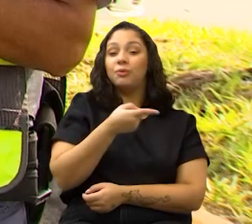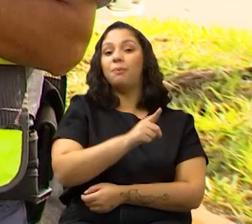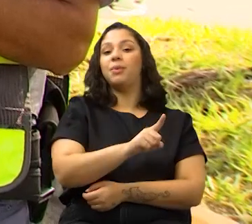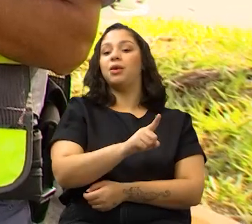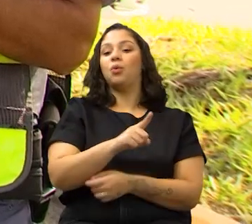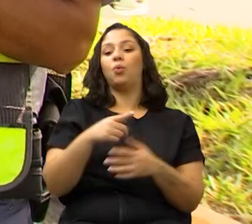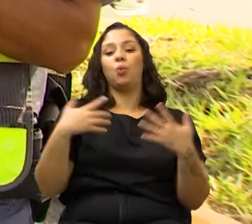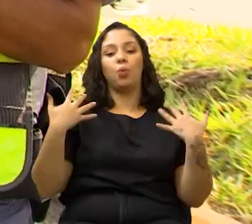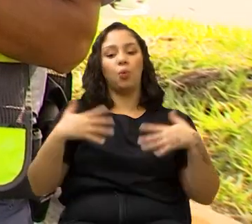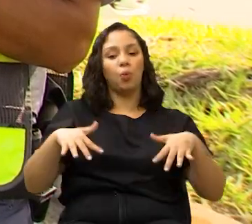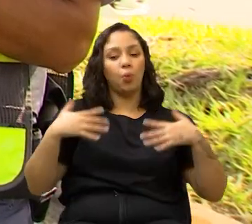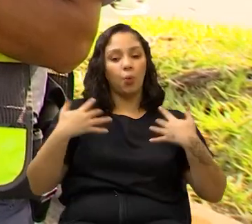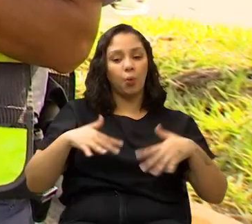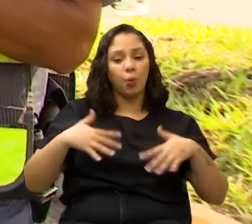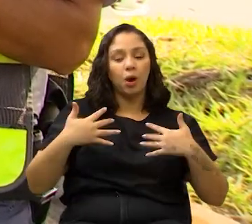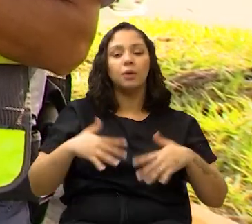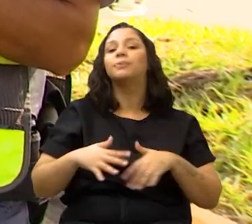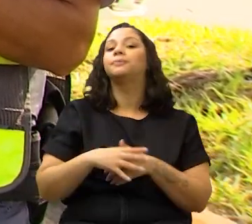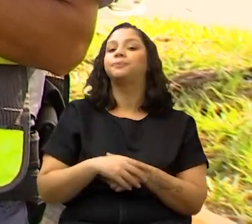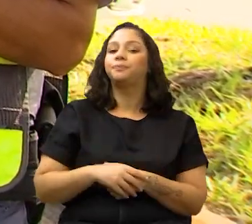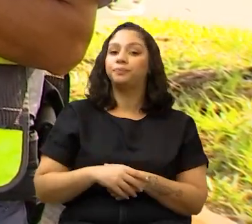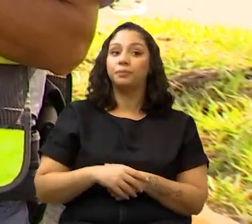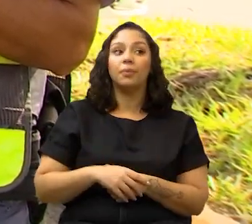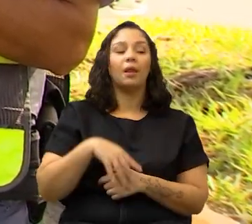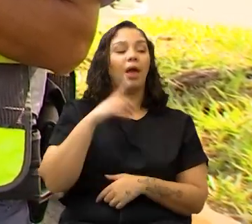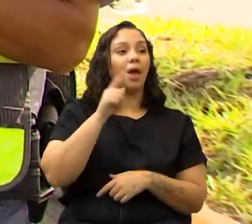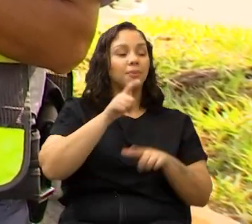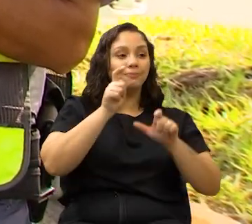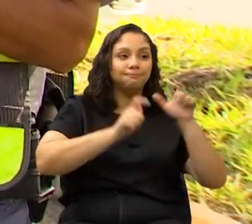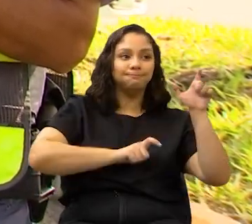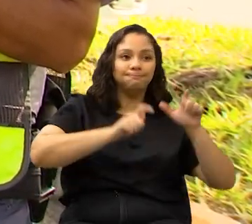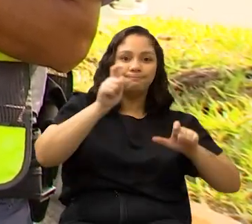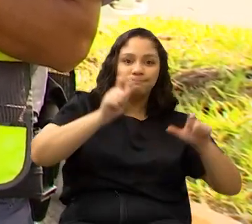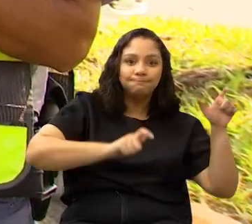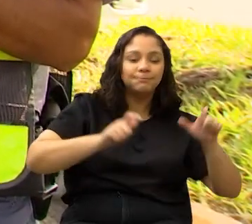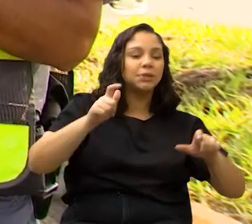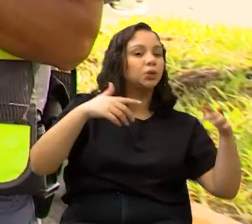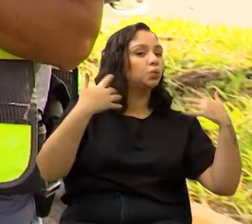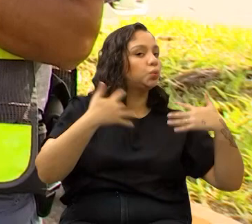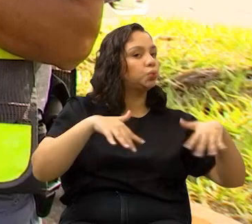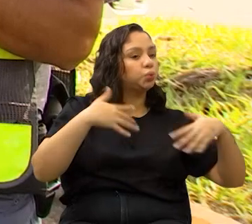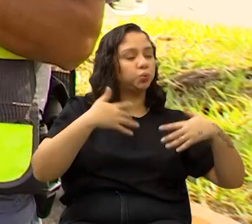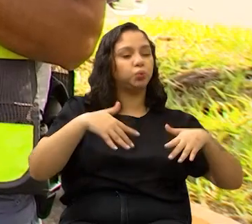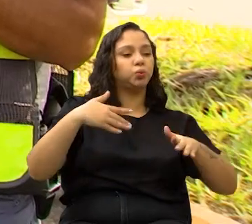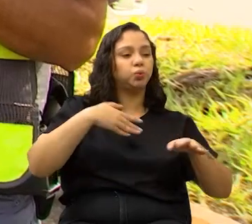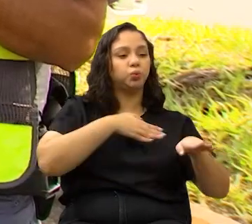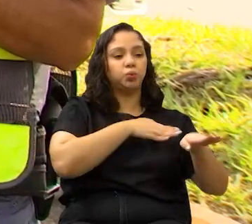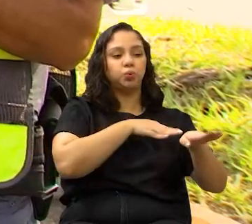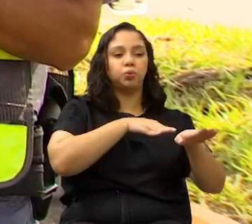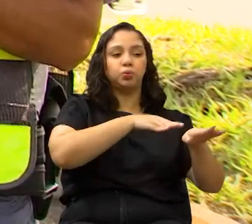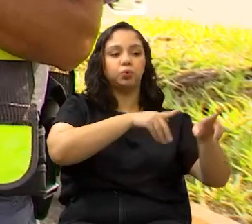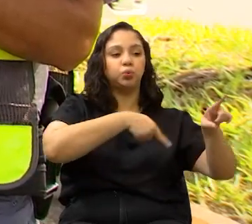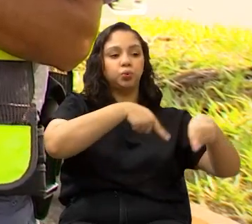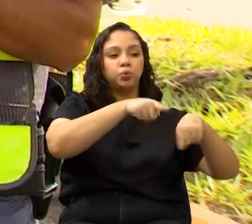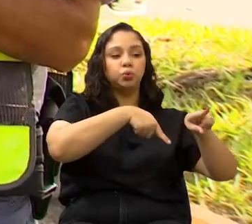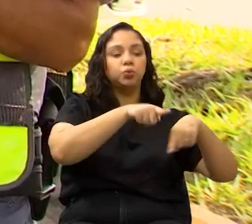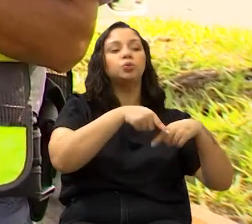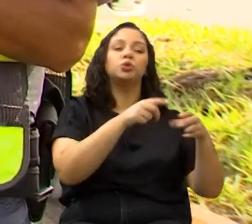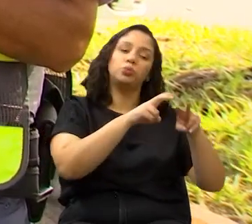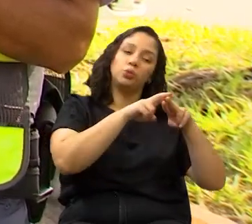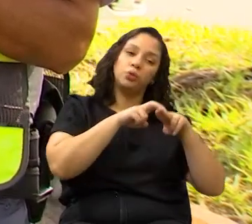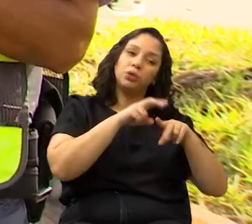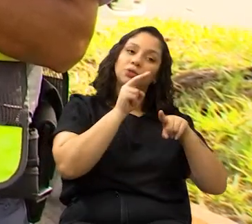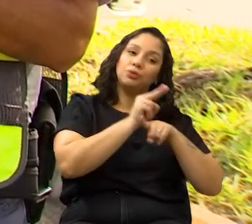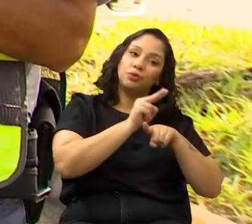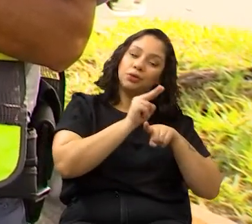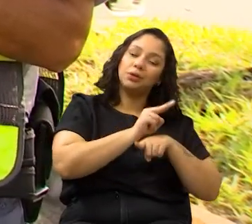carros, 456 mil carros, expectativa de muita gente nas rodovias, né, tenente? Por isso esses cuidados